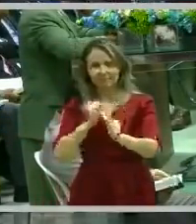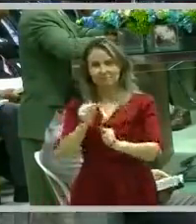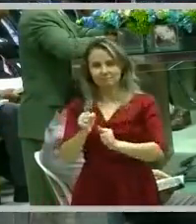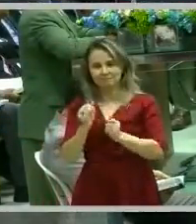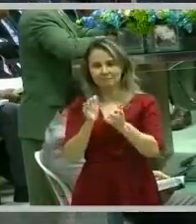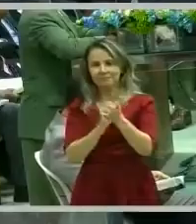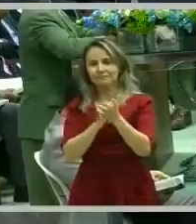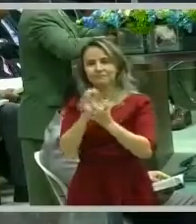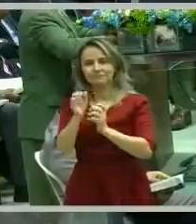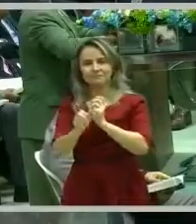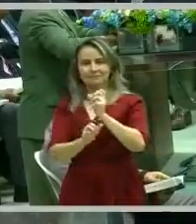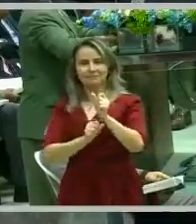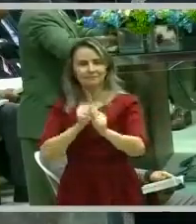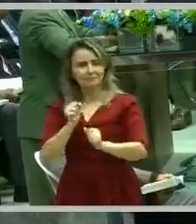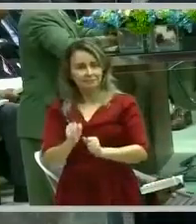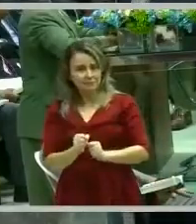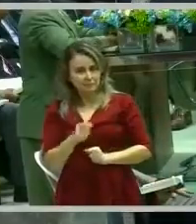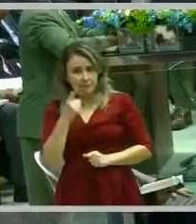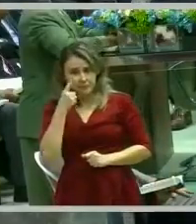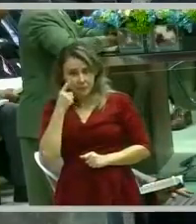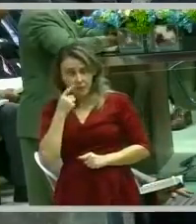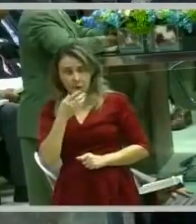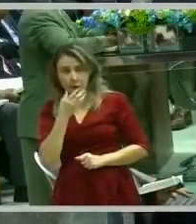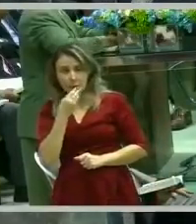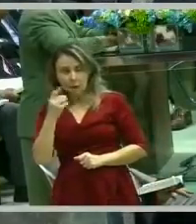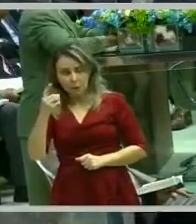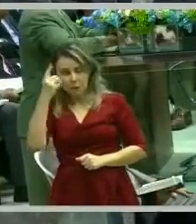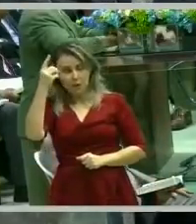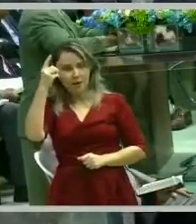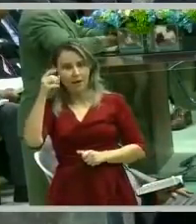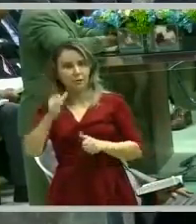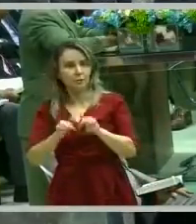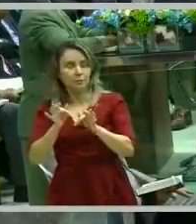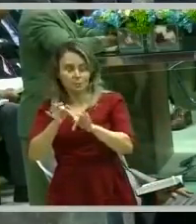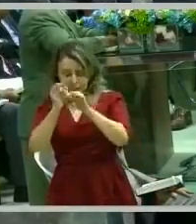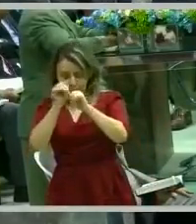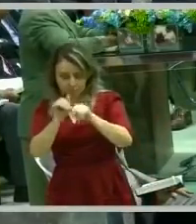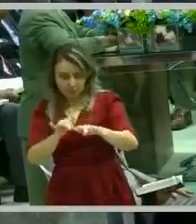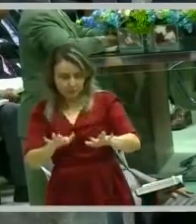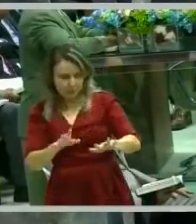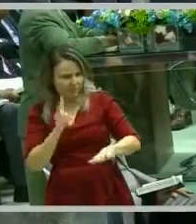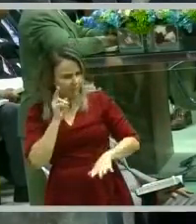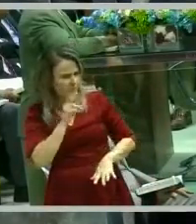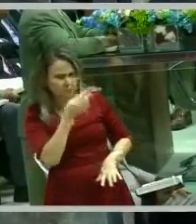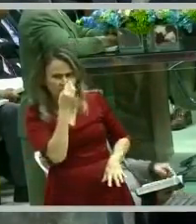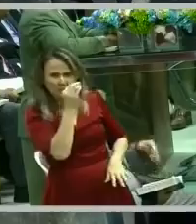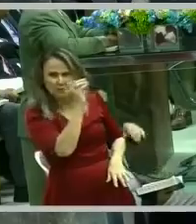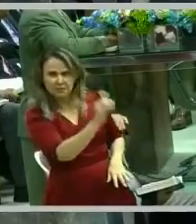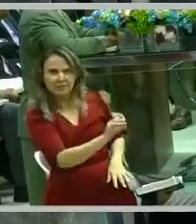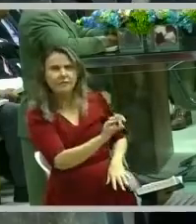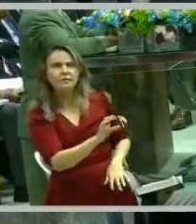Aleluia! Você vê que o filisteu desprezou Davi e disse mais, 43, o que